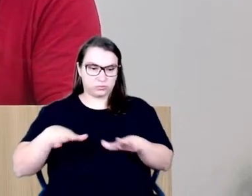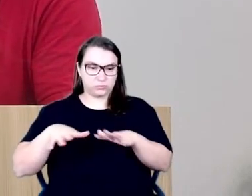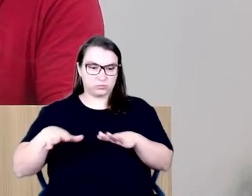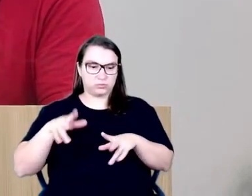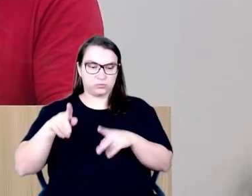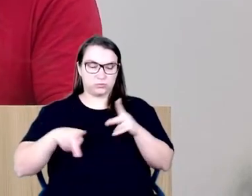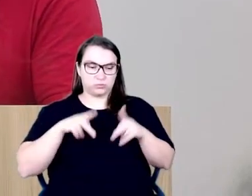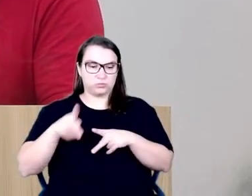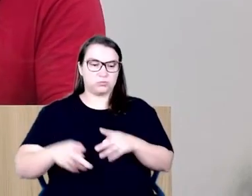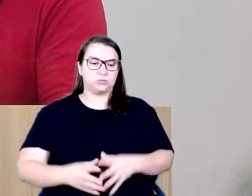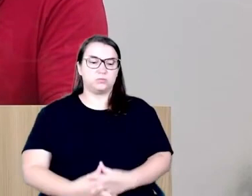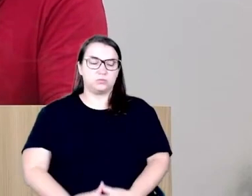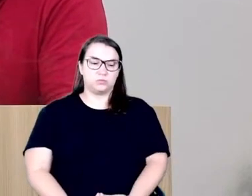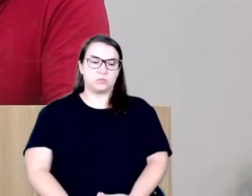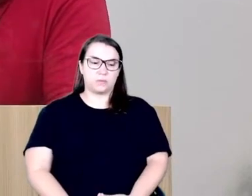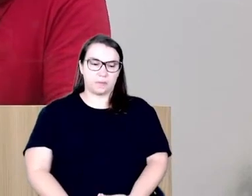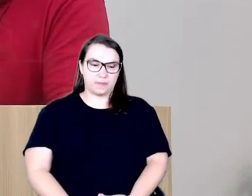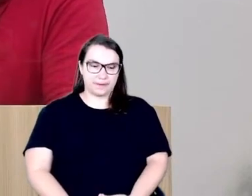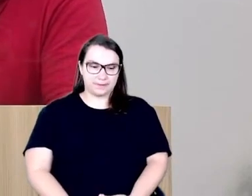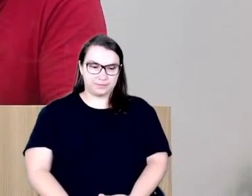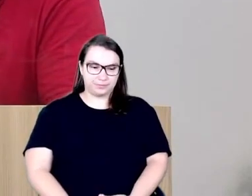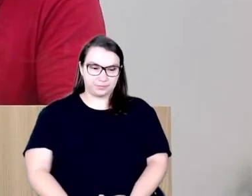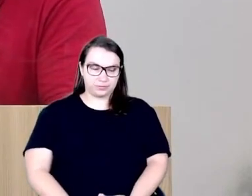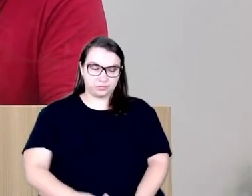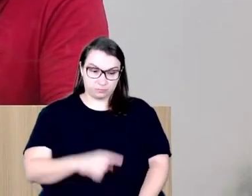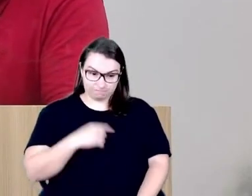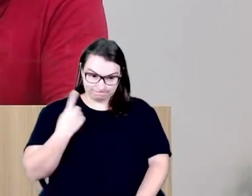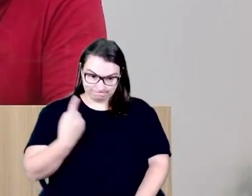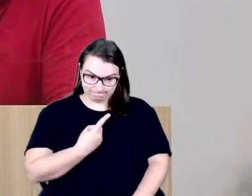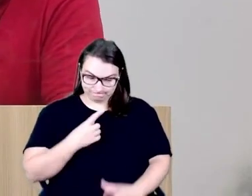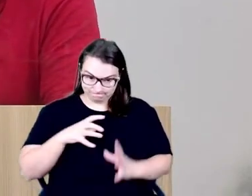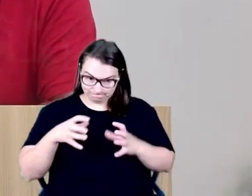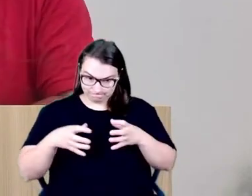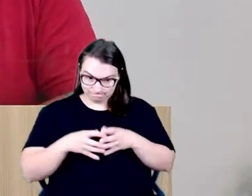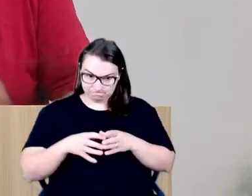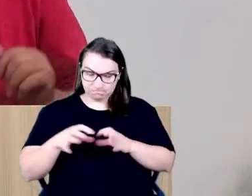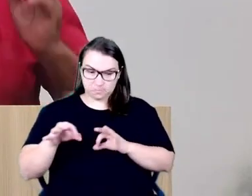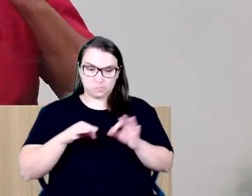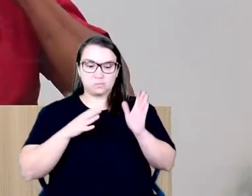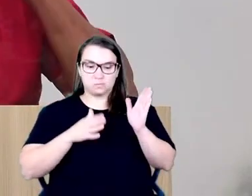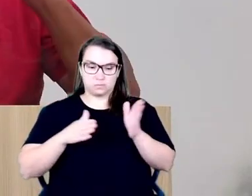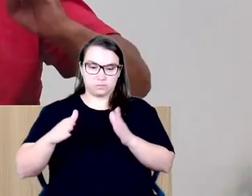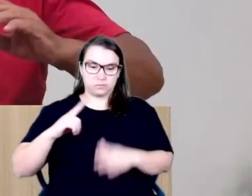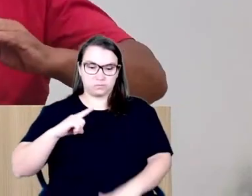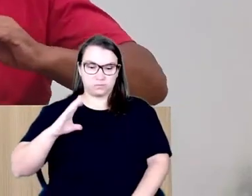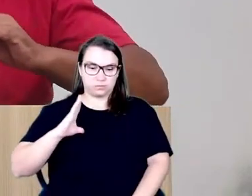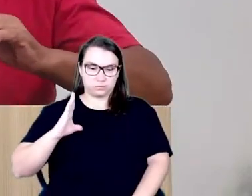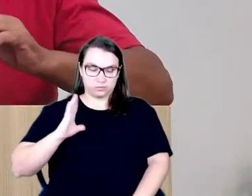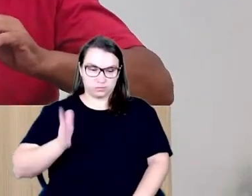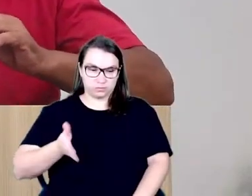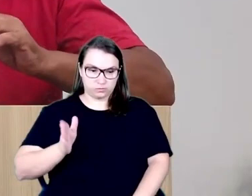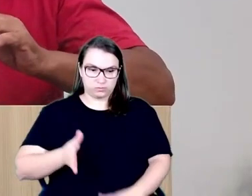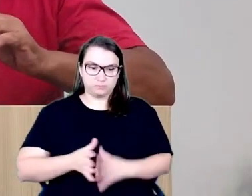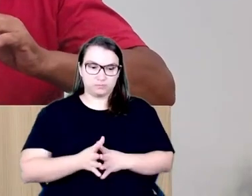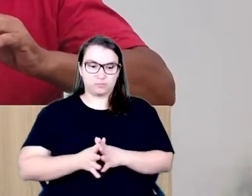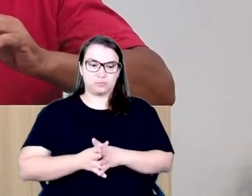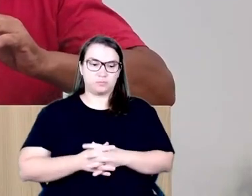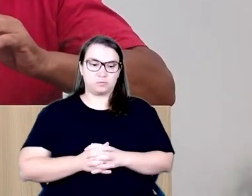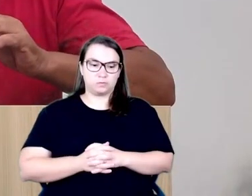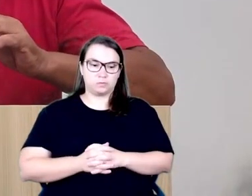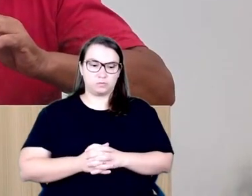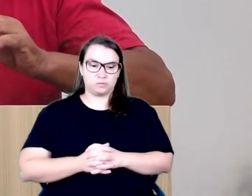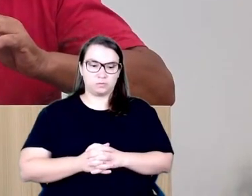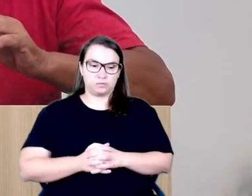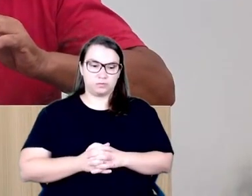populares então nós nosso partido hoje está organizado Estamos por aí